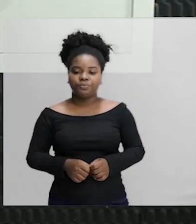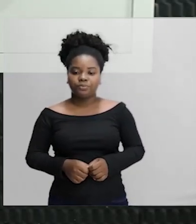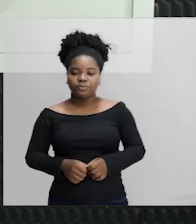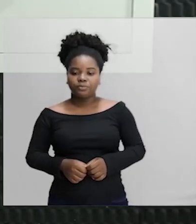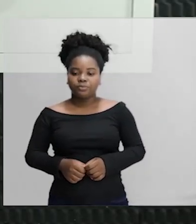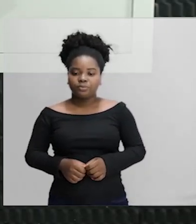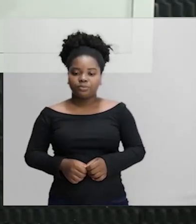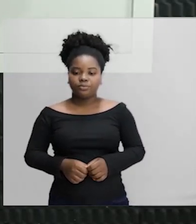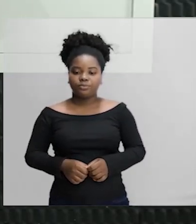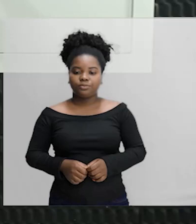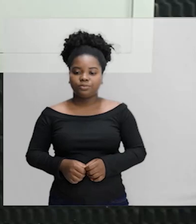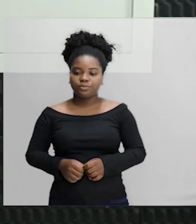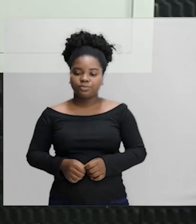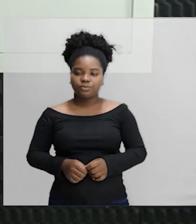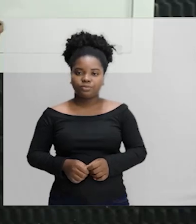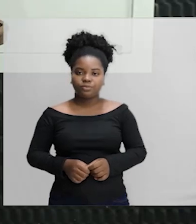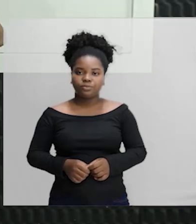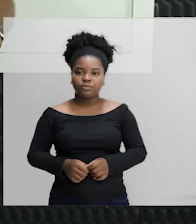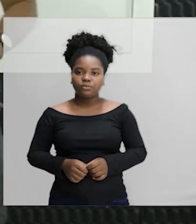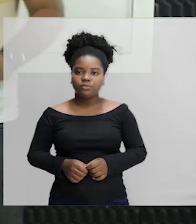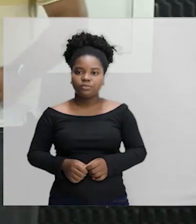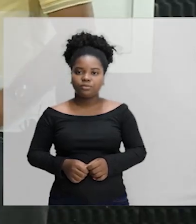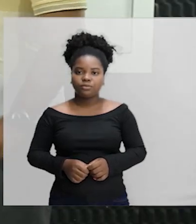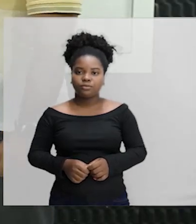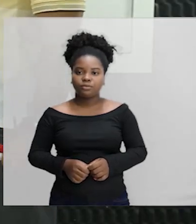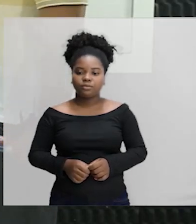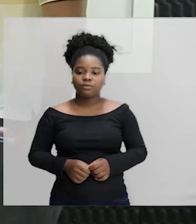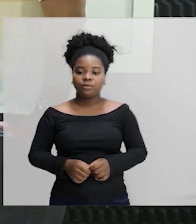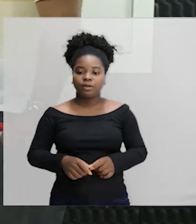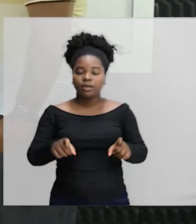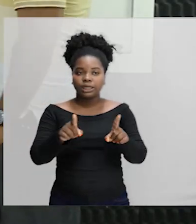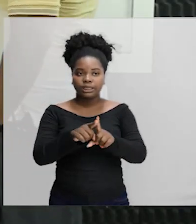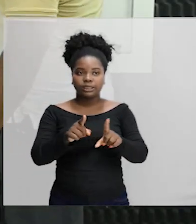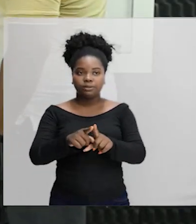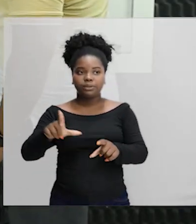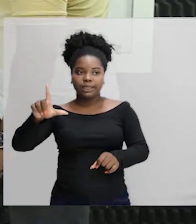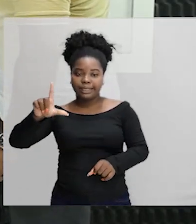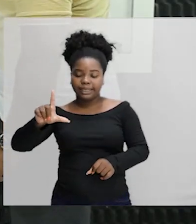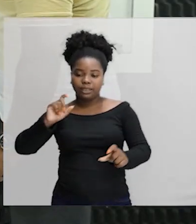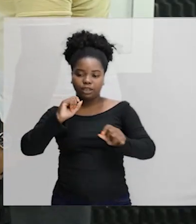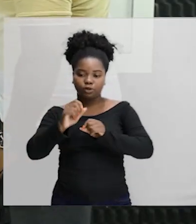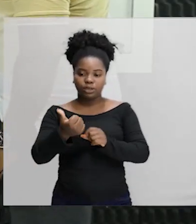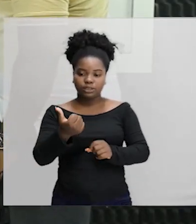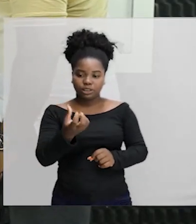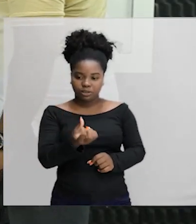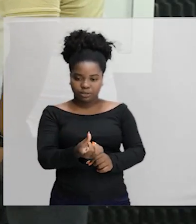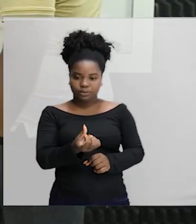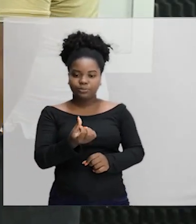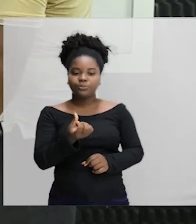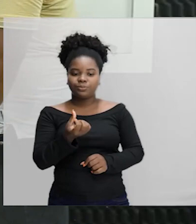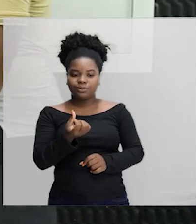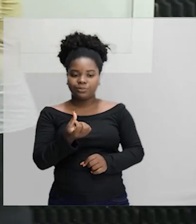né? 0,5. E o comprimento é 16.